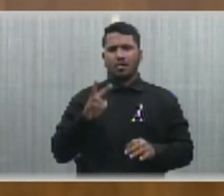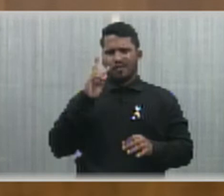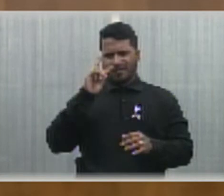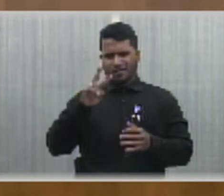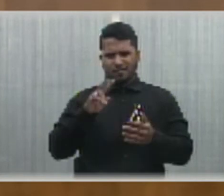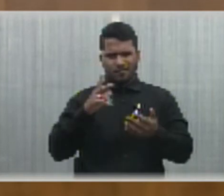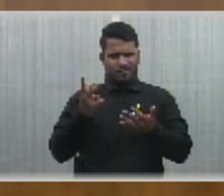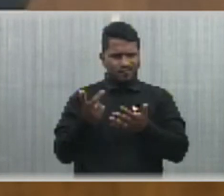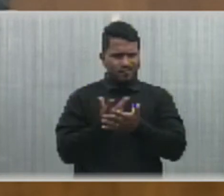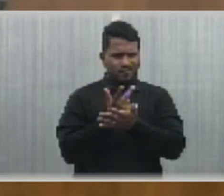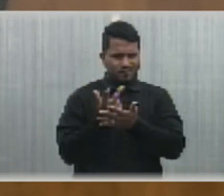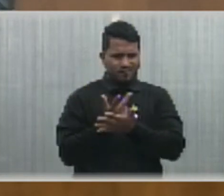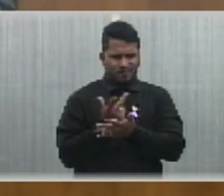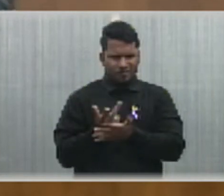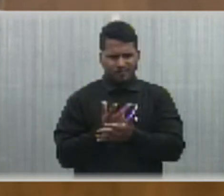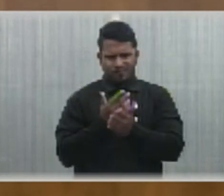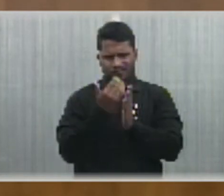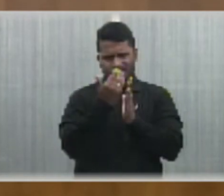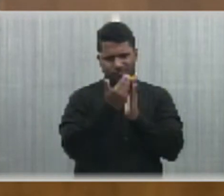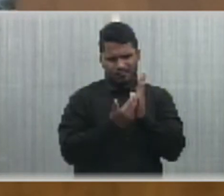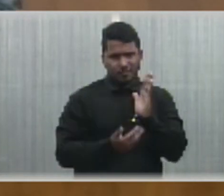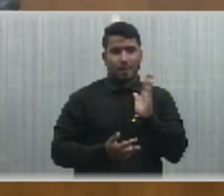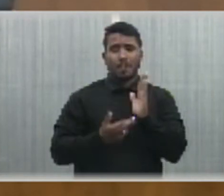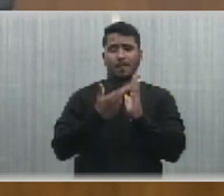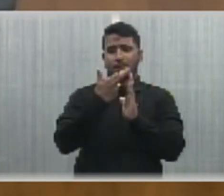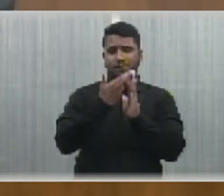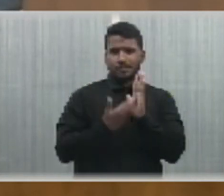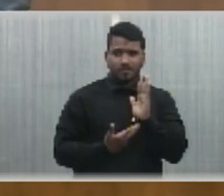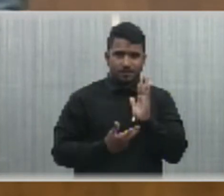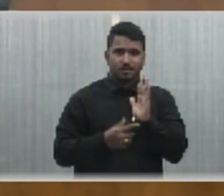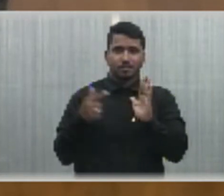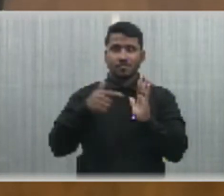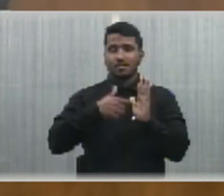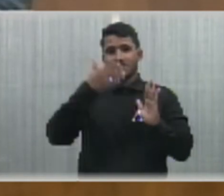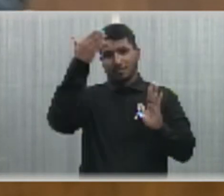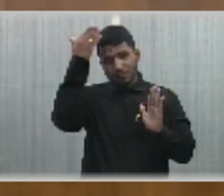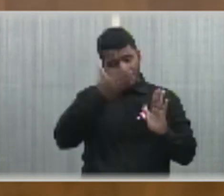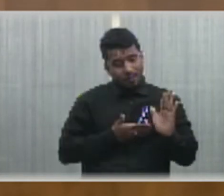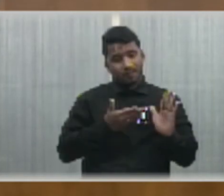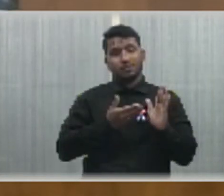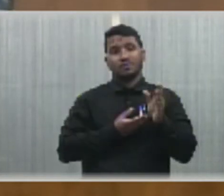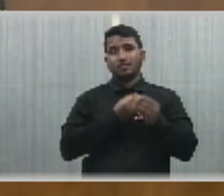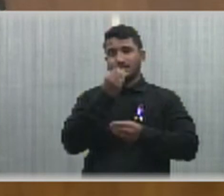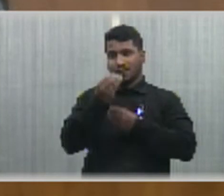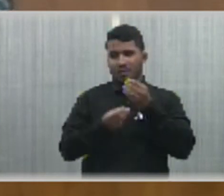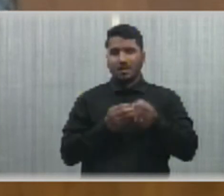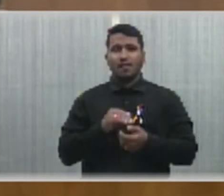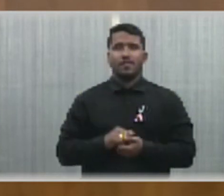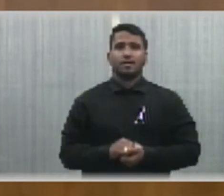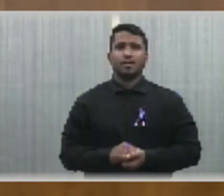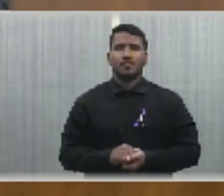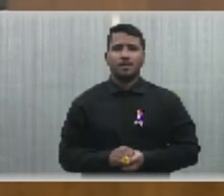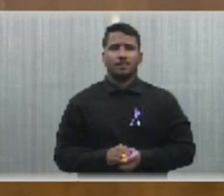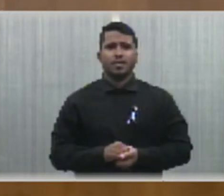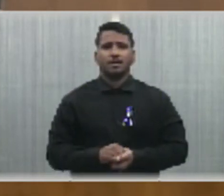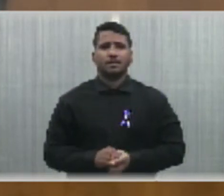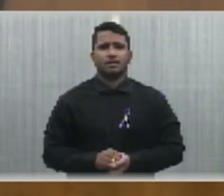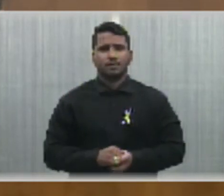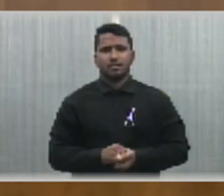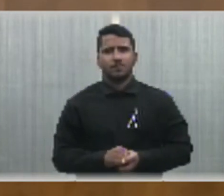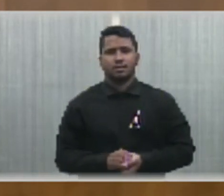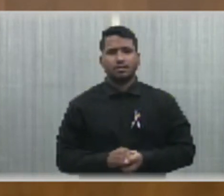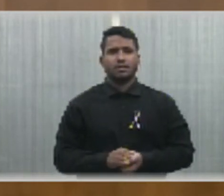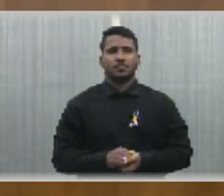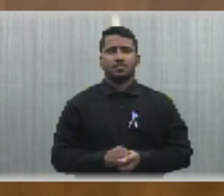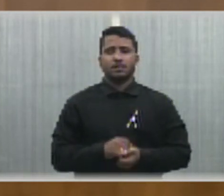irregularidades, assim, um relatório mesmo que demonstra como se desviar recurso público. É